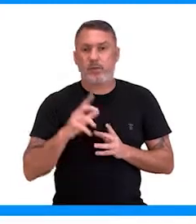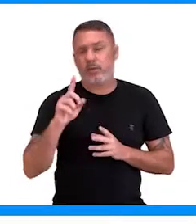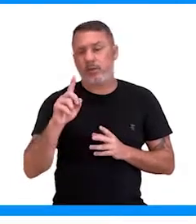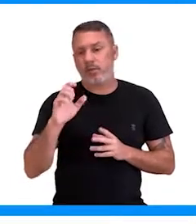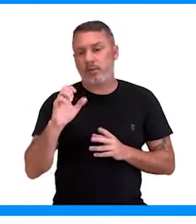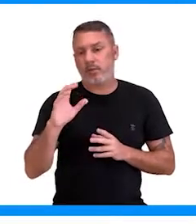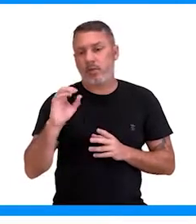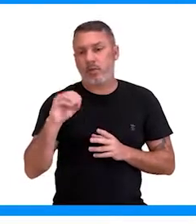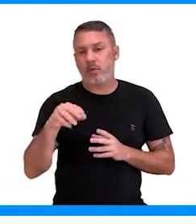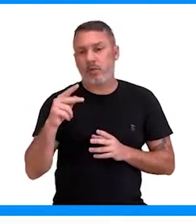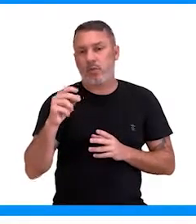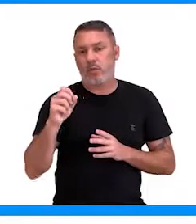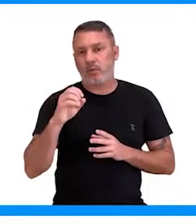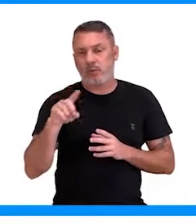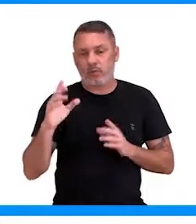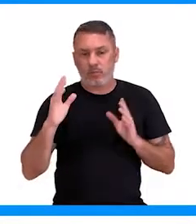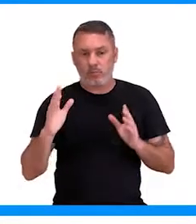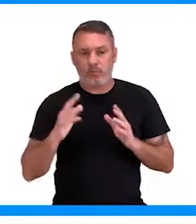Decomposição